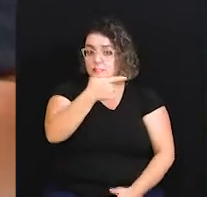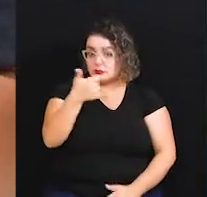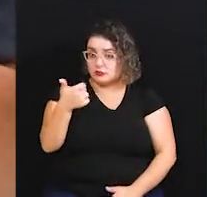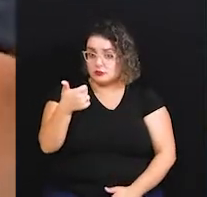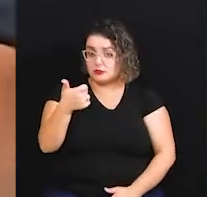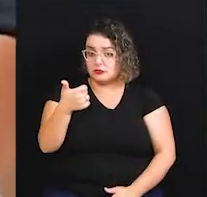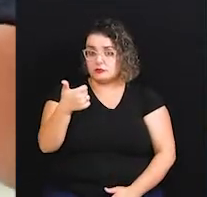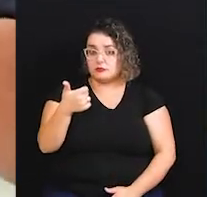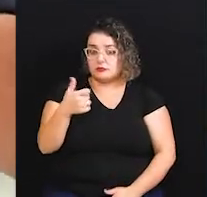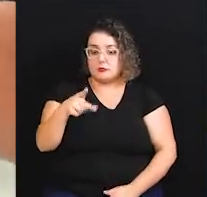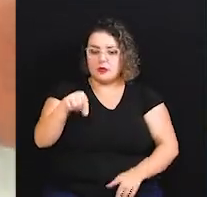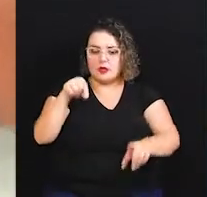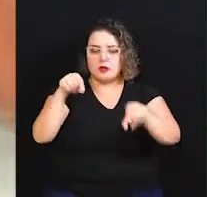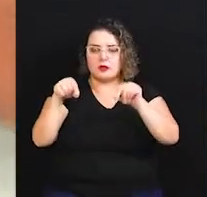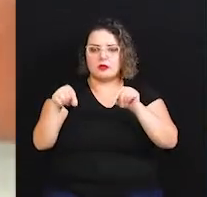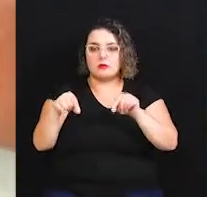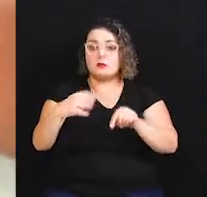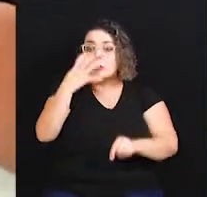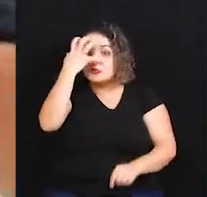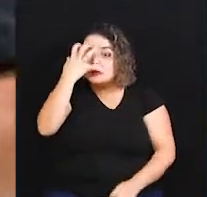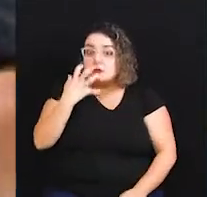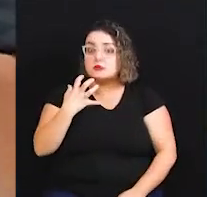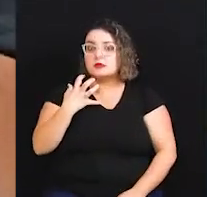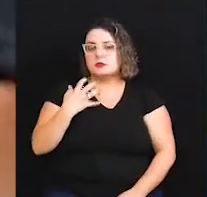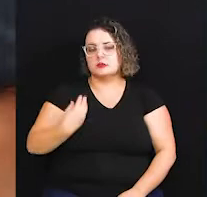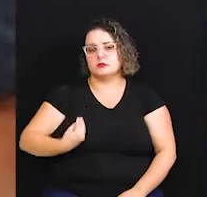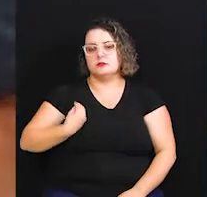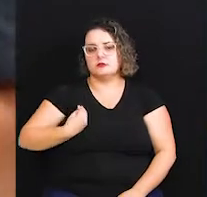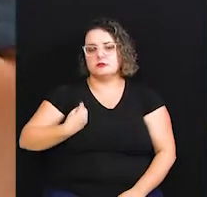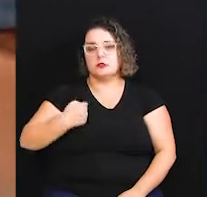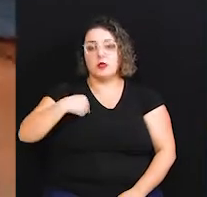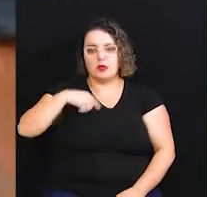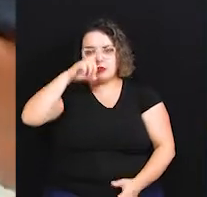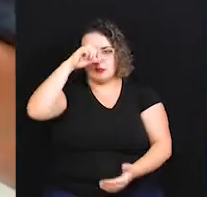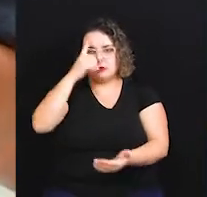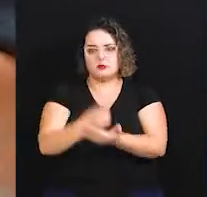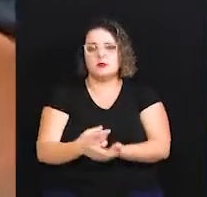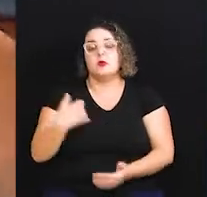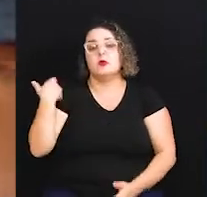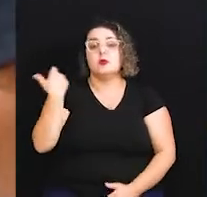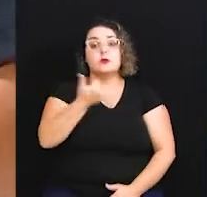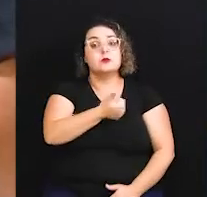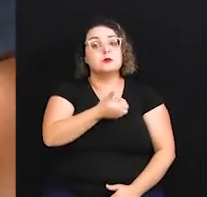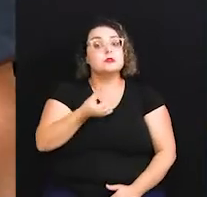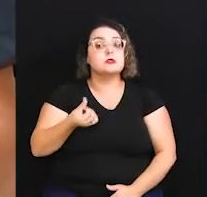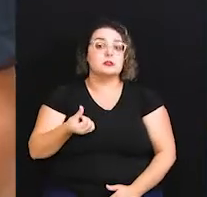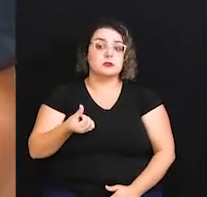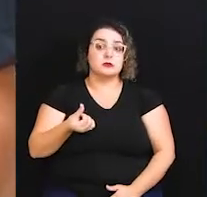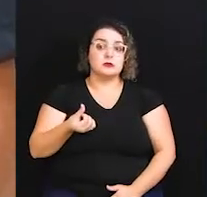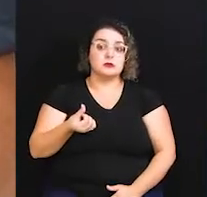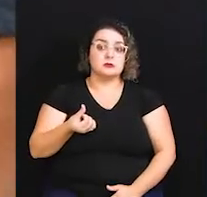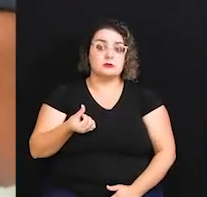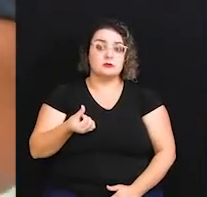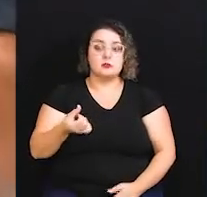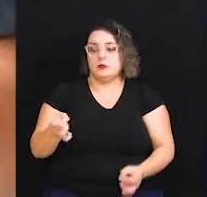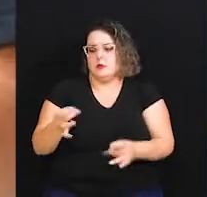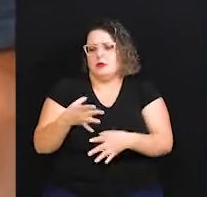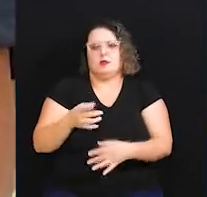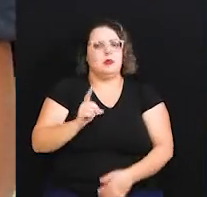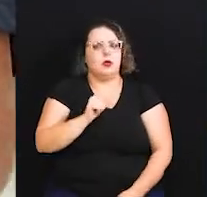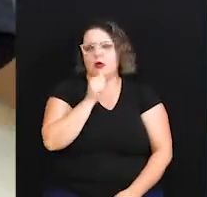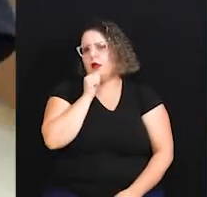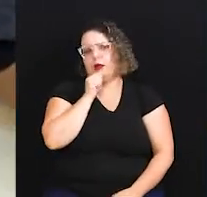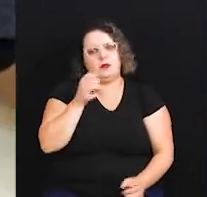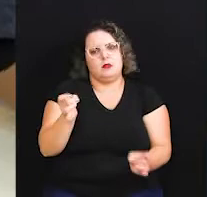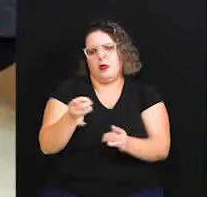anos, a gente toma as decisões mais sérias das nossas vidas. Eu tomei uma decisão com 16 anos. E fala que está